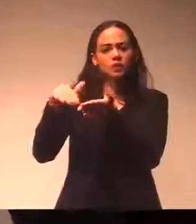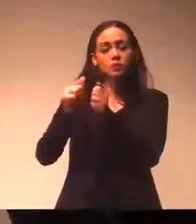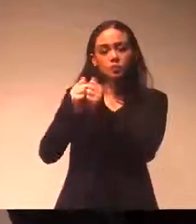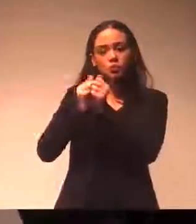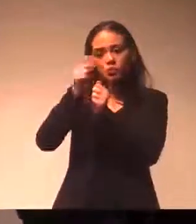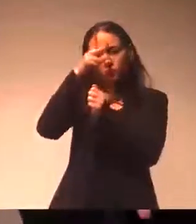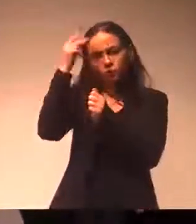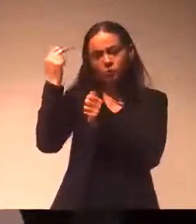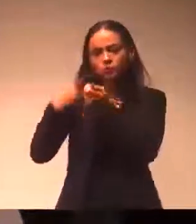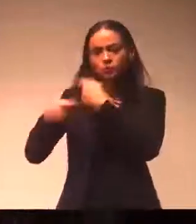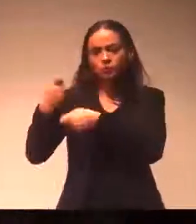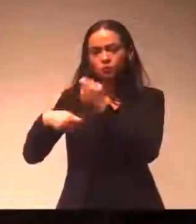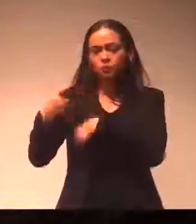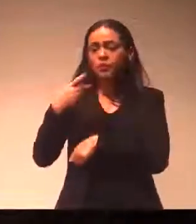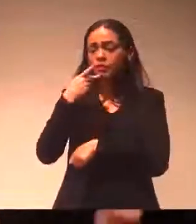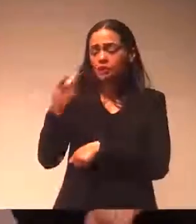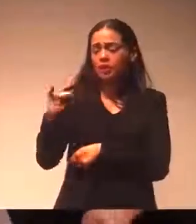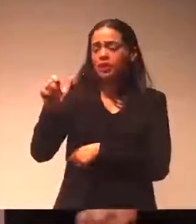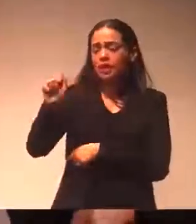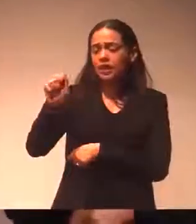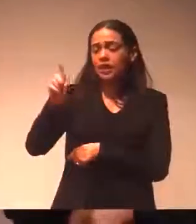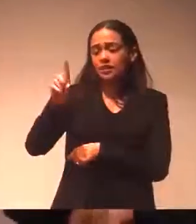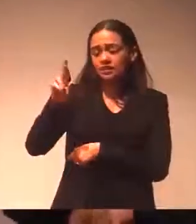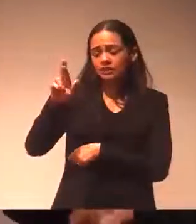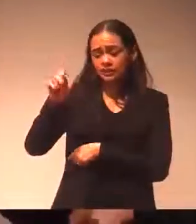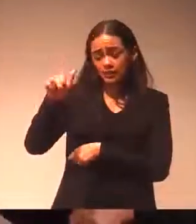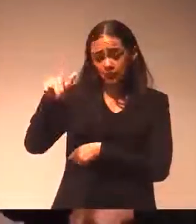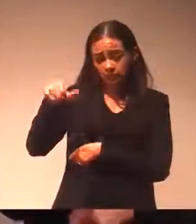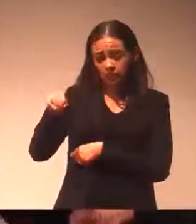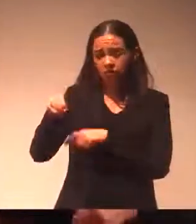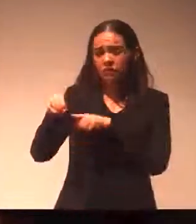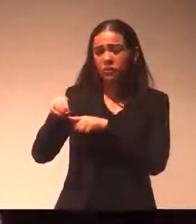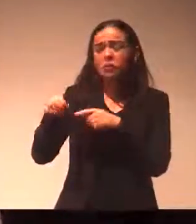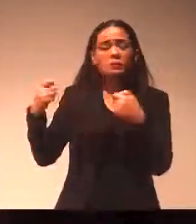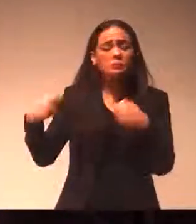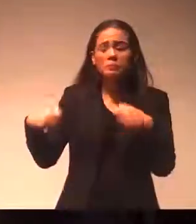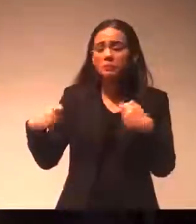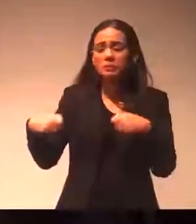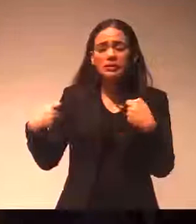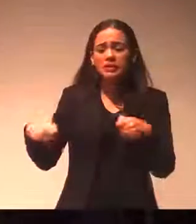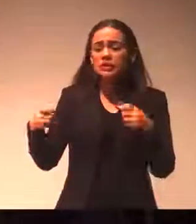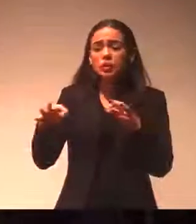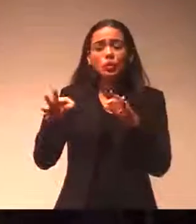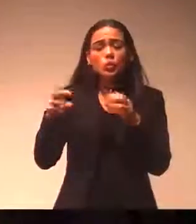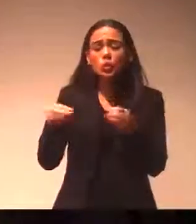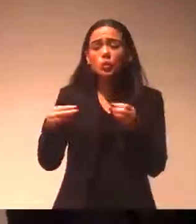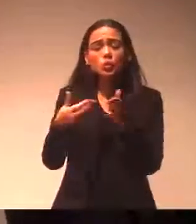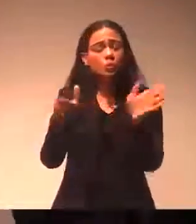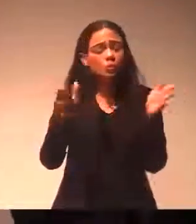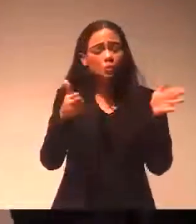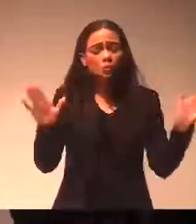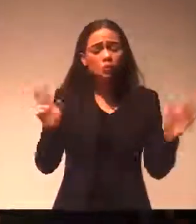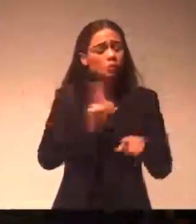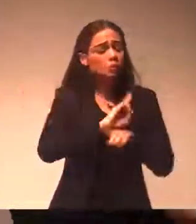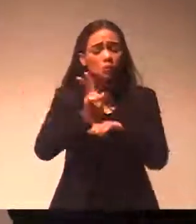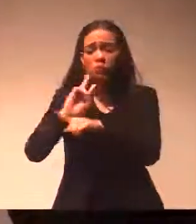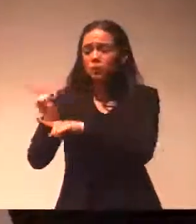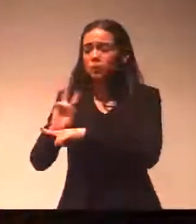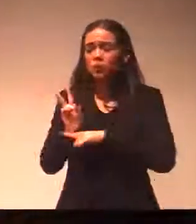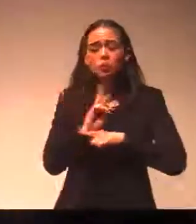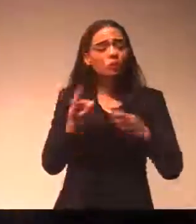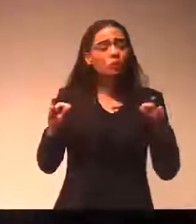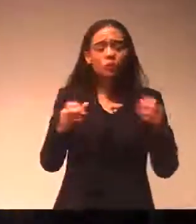que radicalizar, abrir tudo. O que pode ser secreto numa prefeitura? Radicalize tudo. Né? Você está